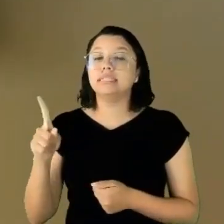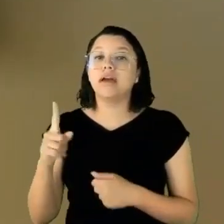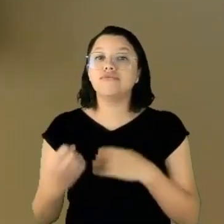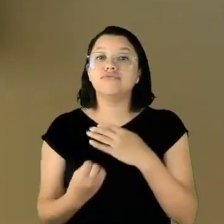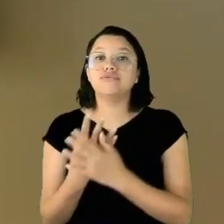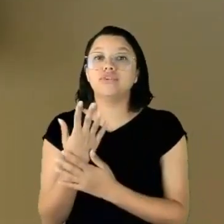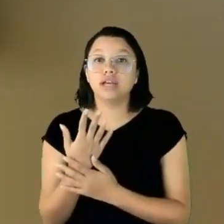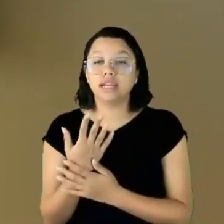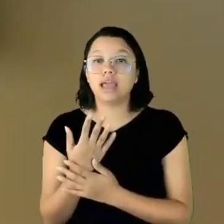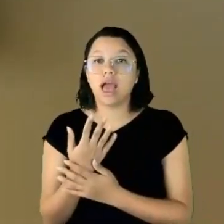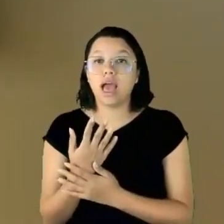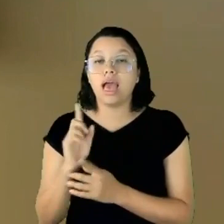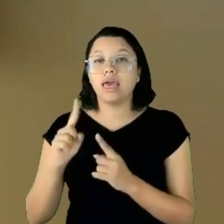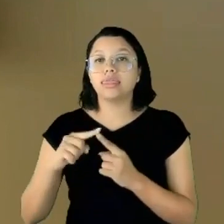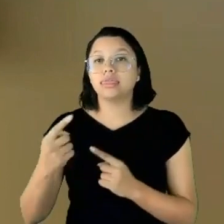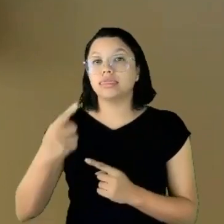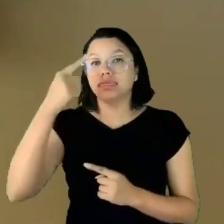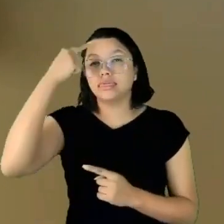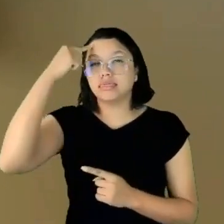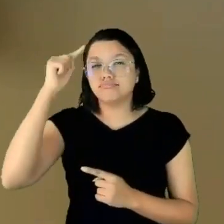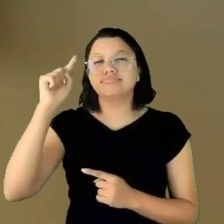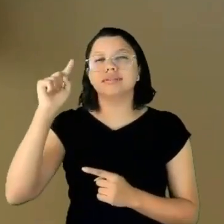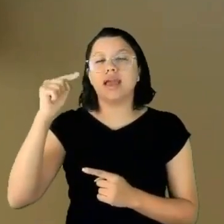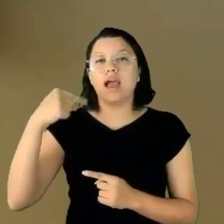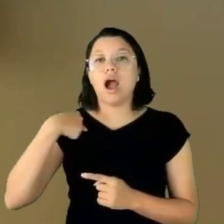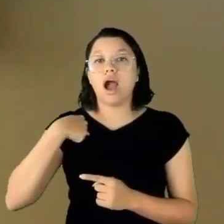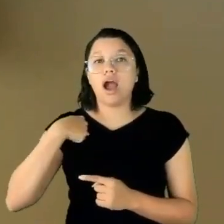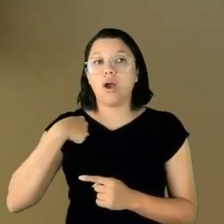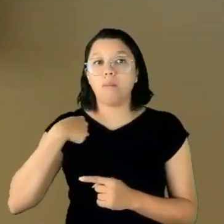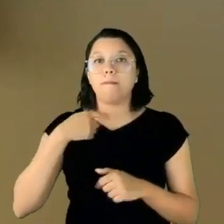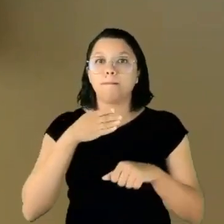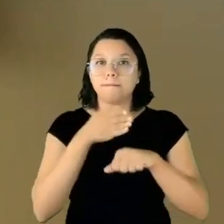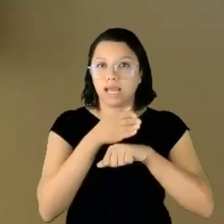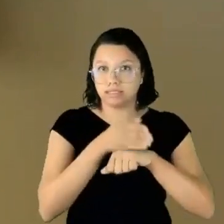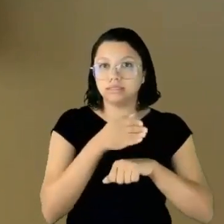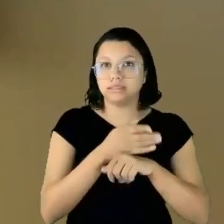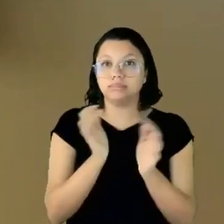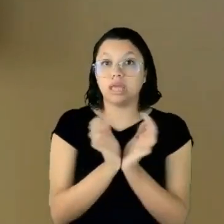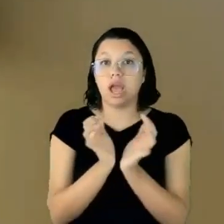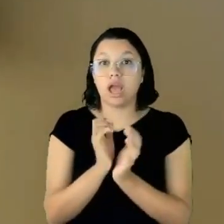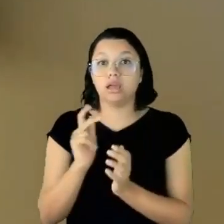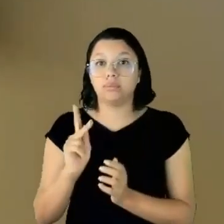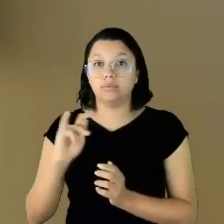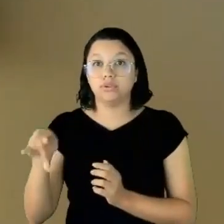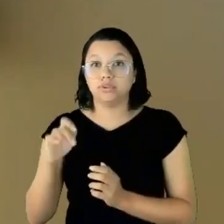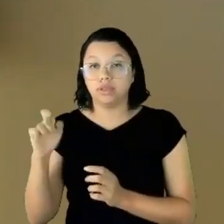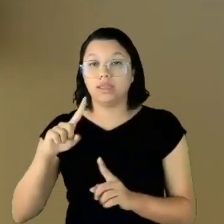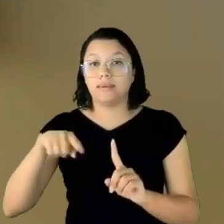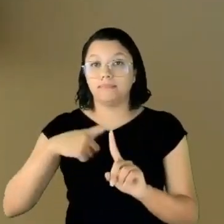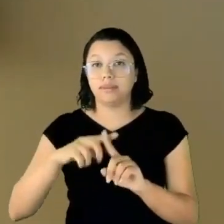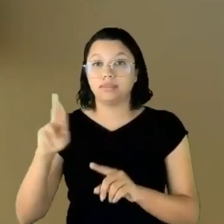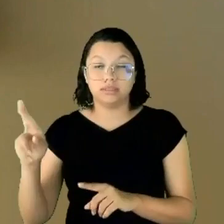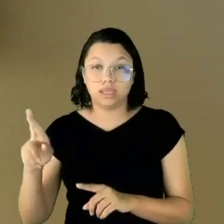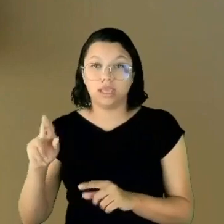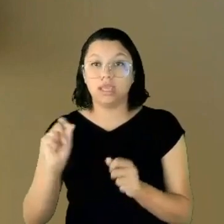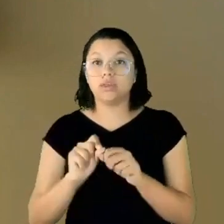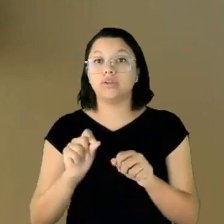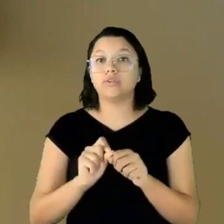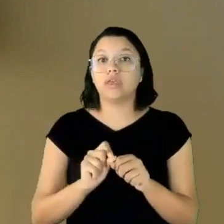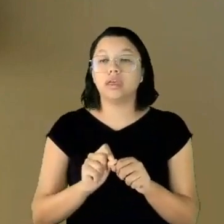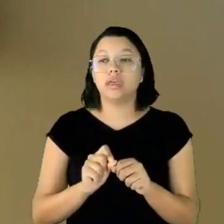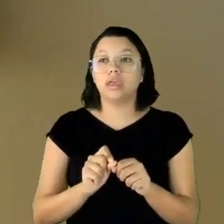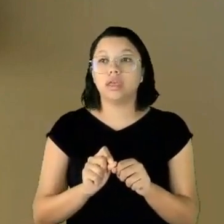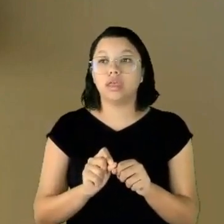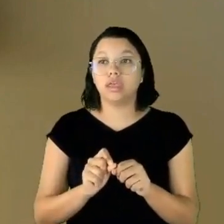surgiu da seguinte ideia eu faço parte da equipe lá do PJE PJE mais R e aí